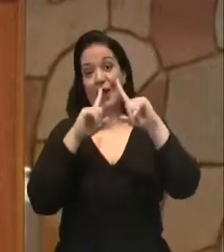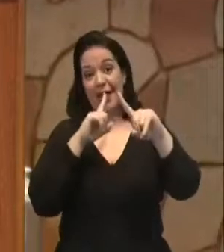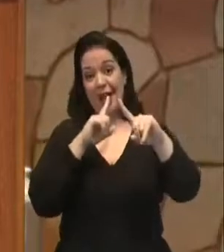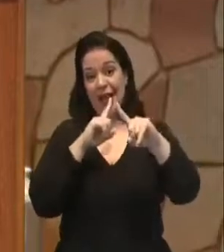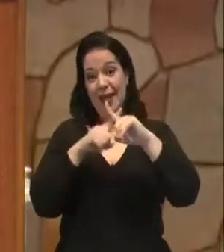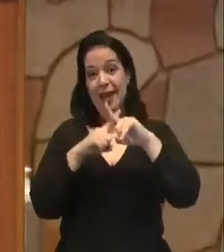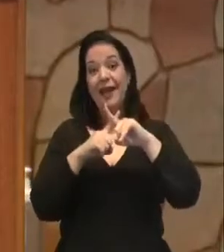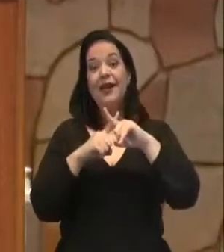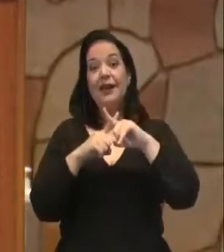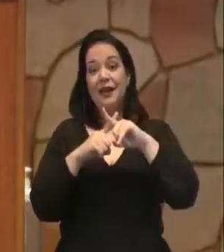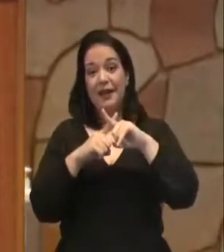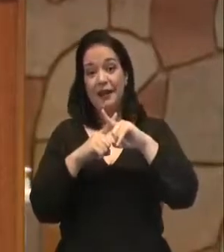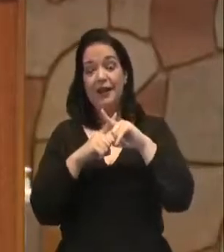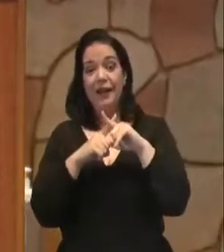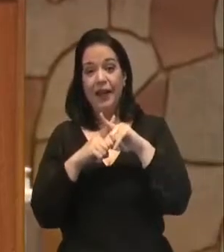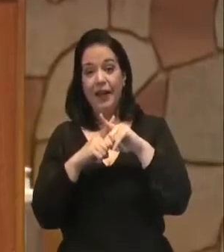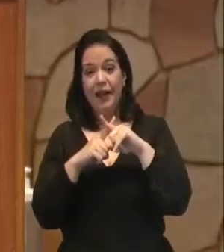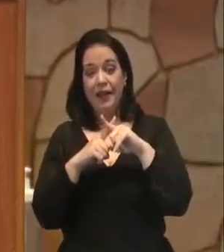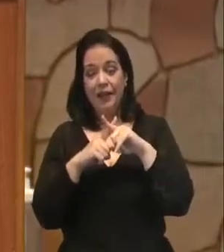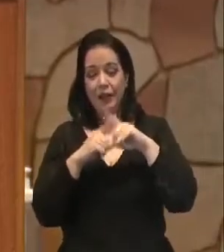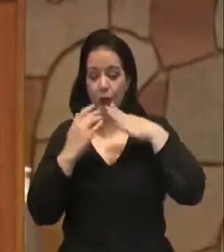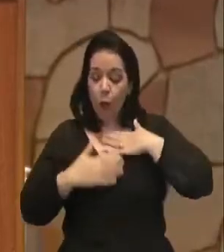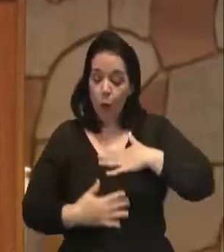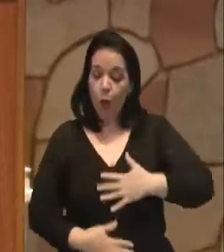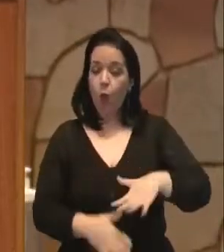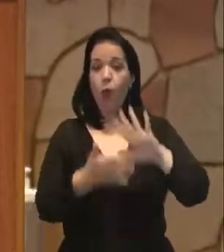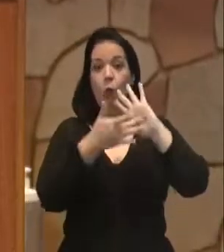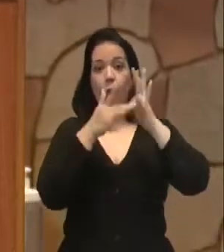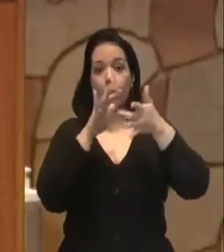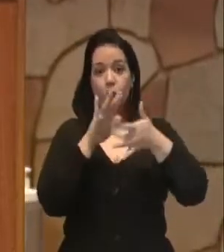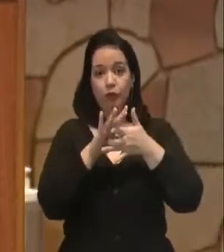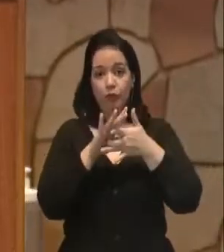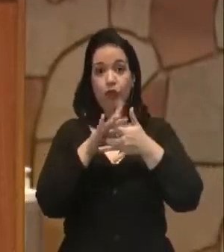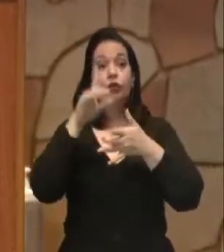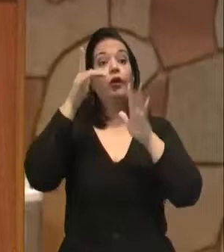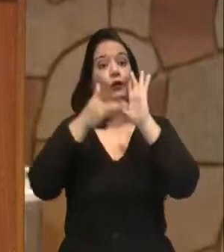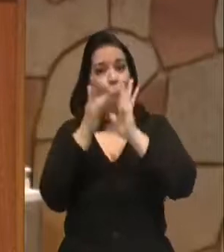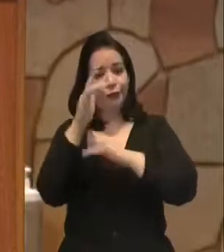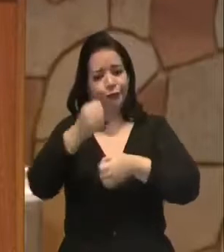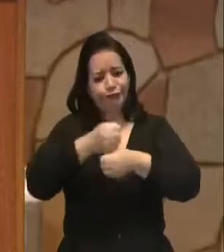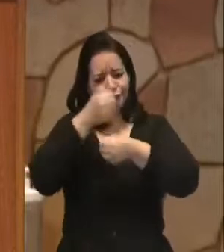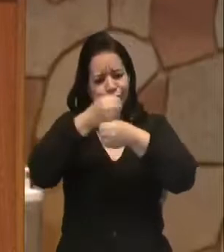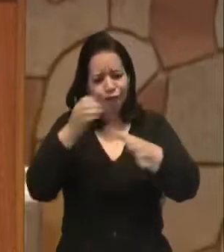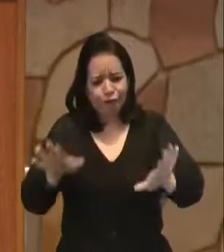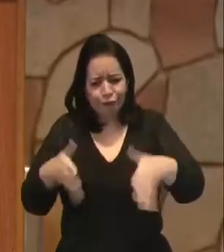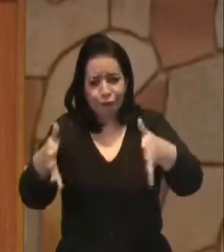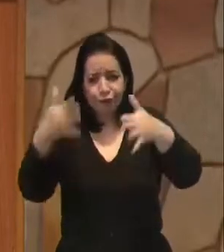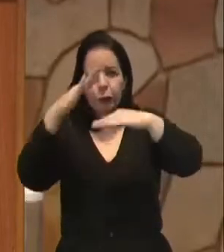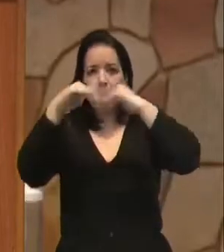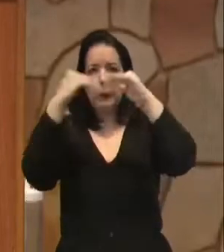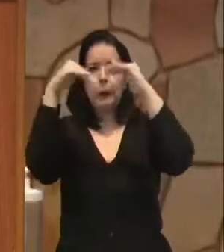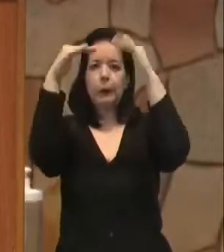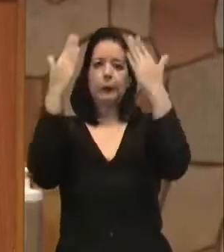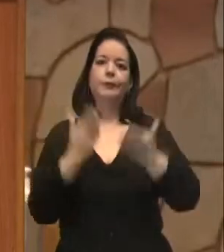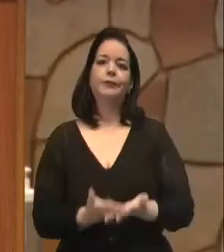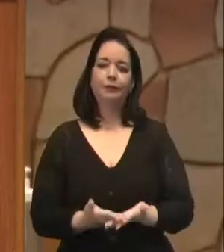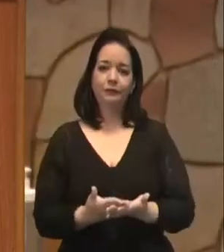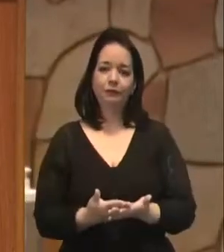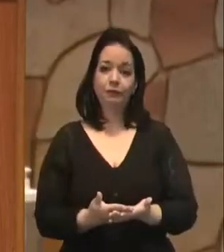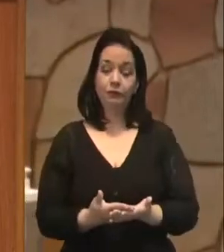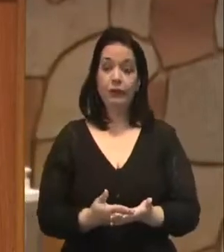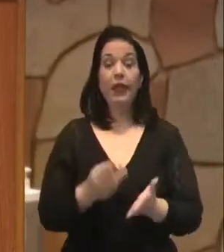esse belíssimo templo que estamos aqui, ou mesmo a um templo que seja feito de madeira, um